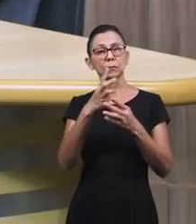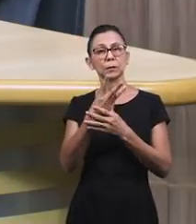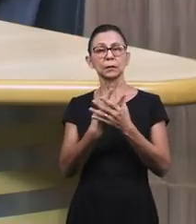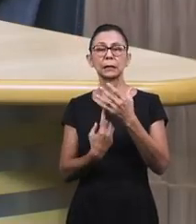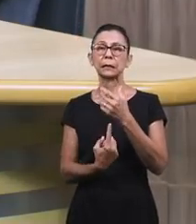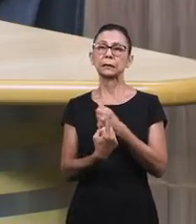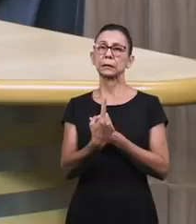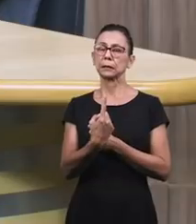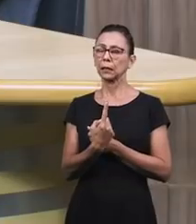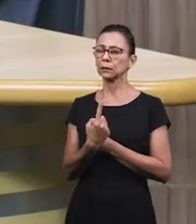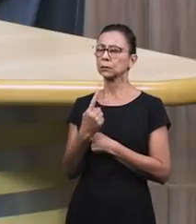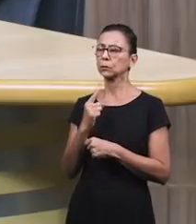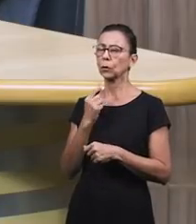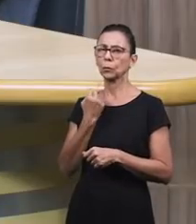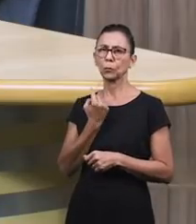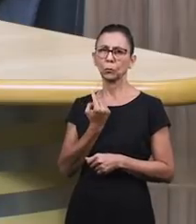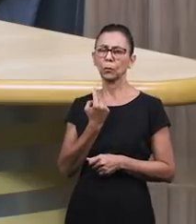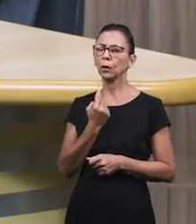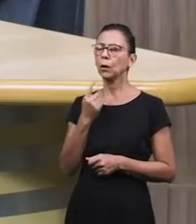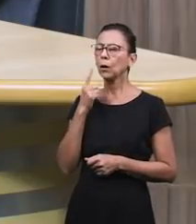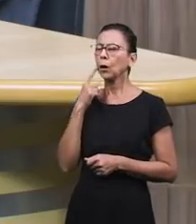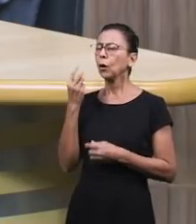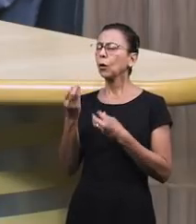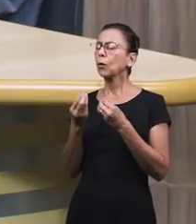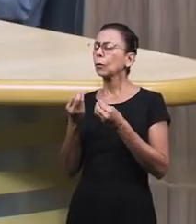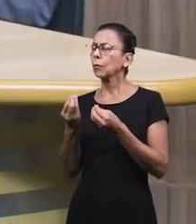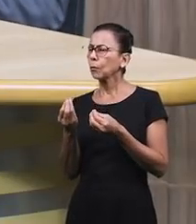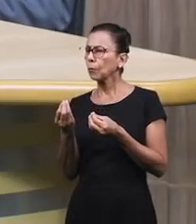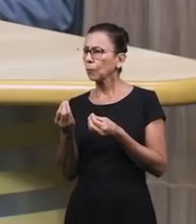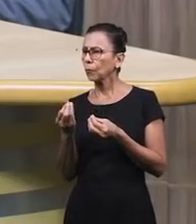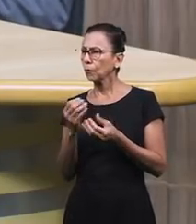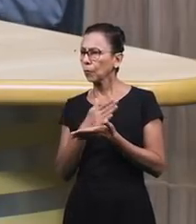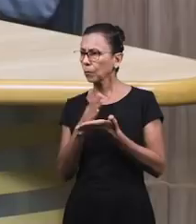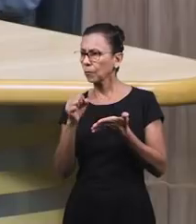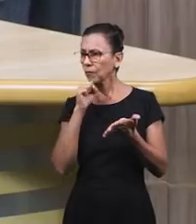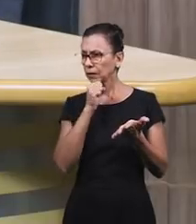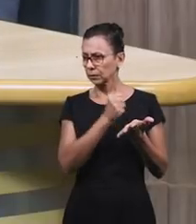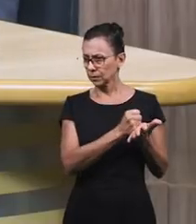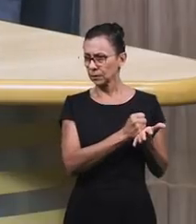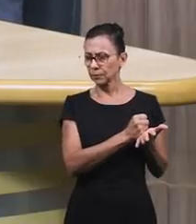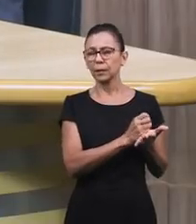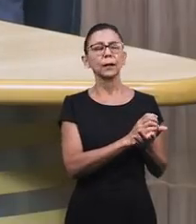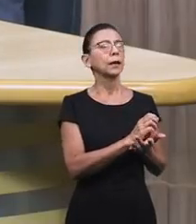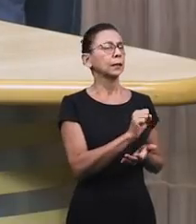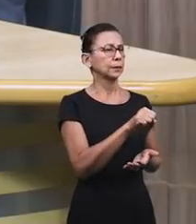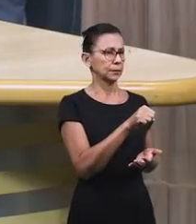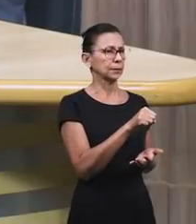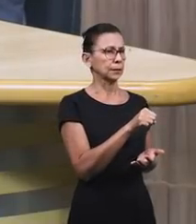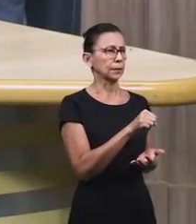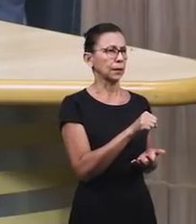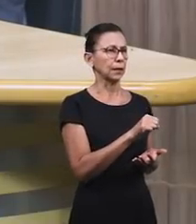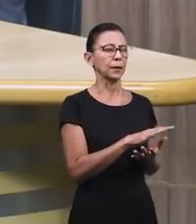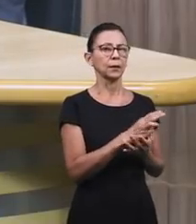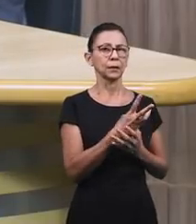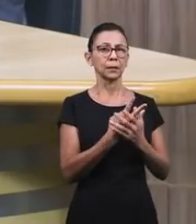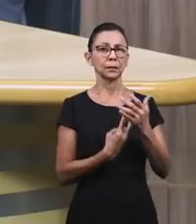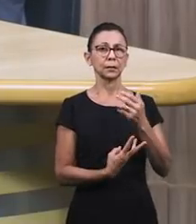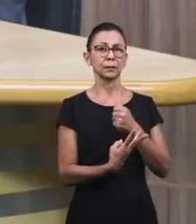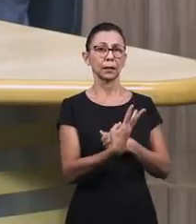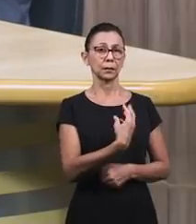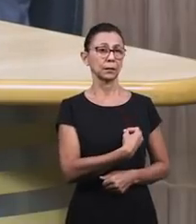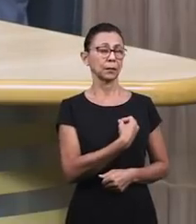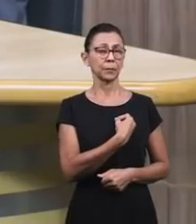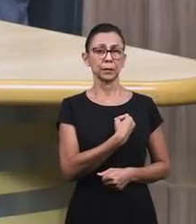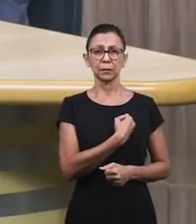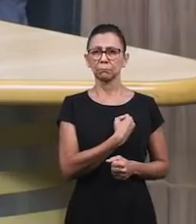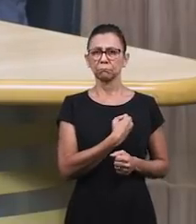como um. Como é que você pode trazer isso aqui? Vamos começar pelo Velho Testamento. Vamos começar pelo Velho. Na verdade, assim, a Trindade está presente